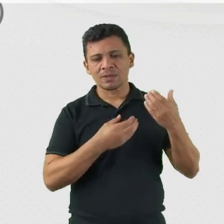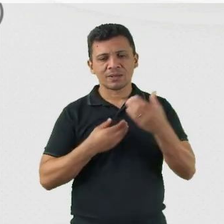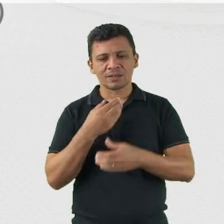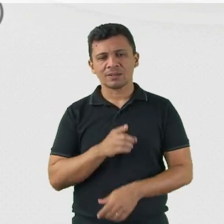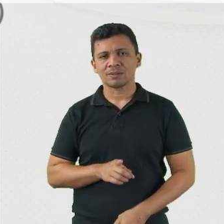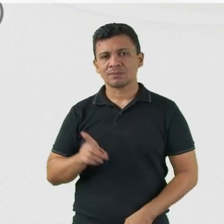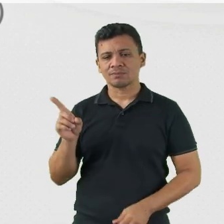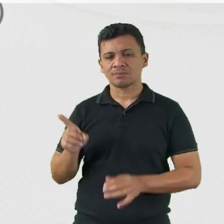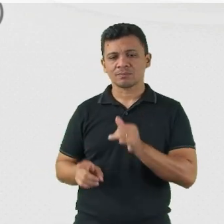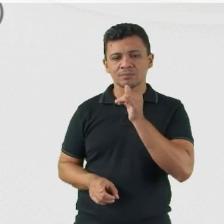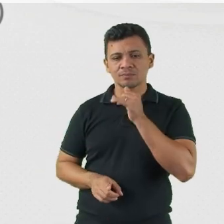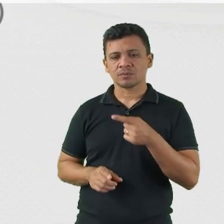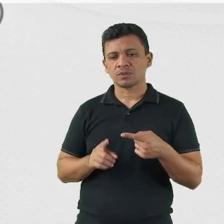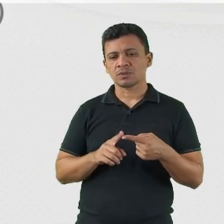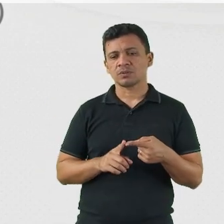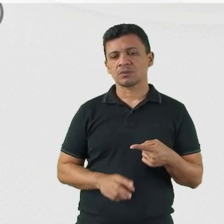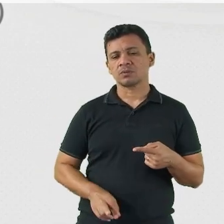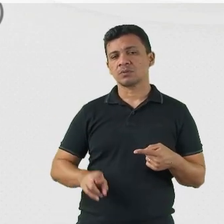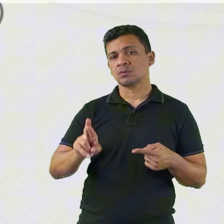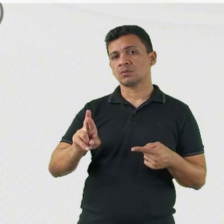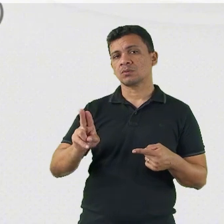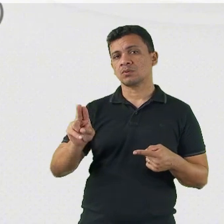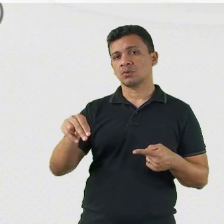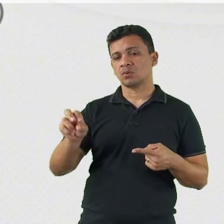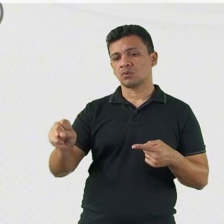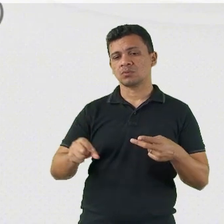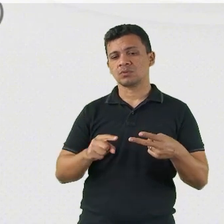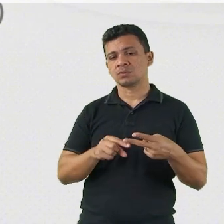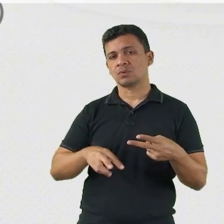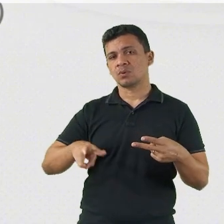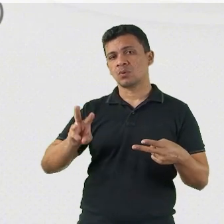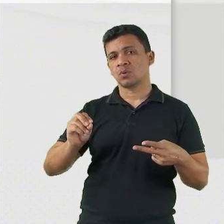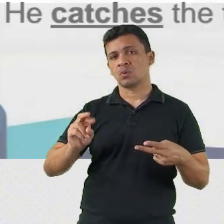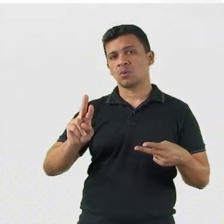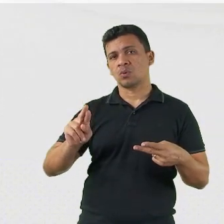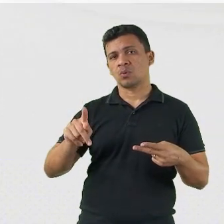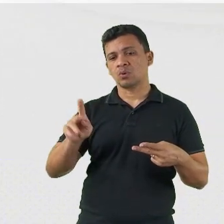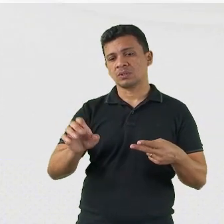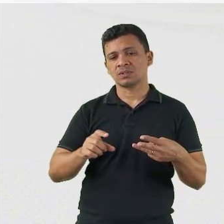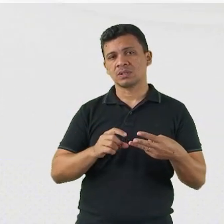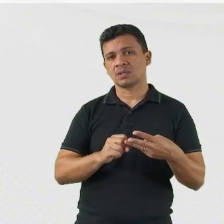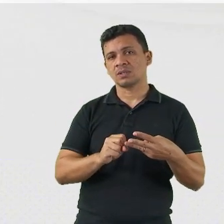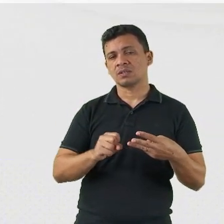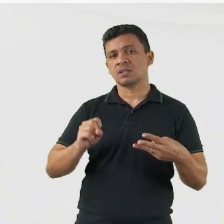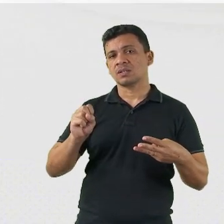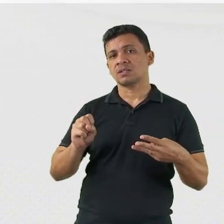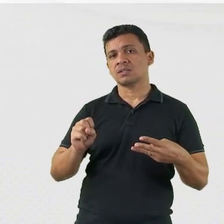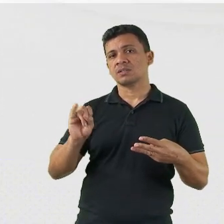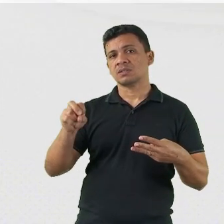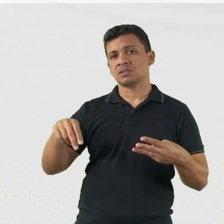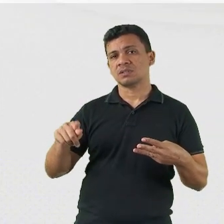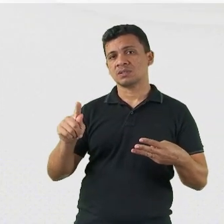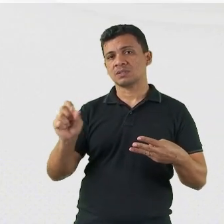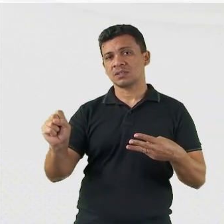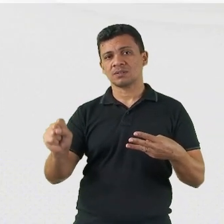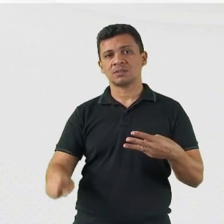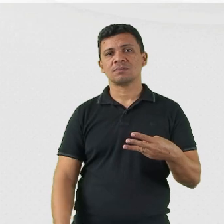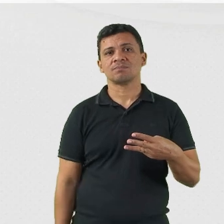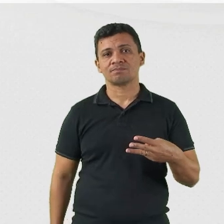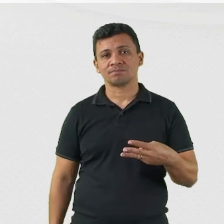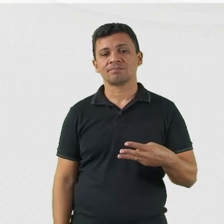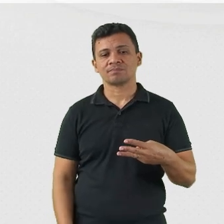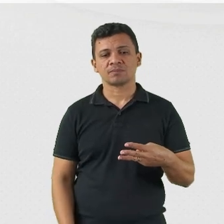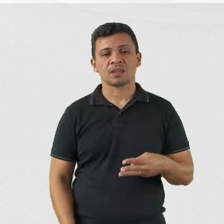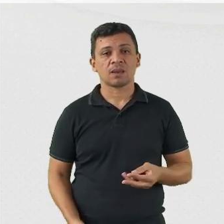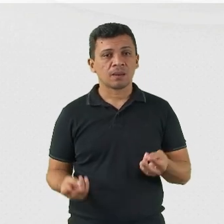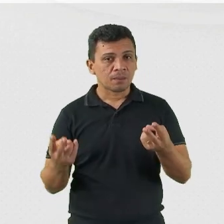representações. He runs, he works, he sings. Tá? Com esse Szinho no final. Olha a diferença quando